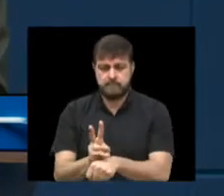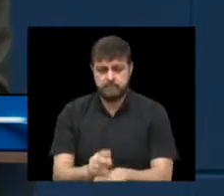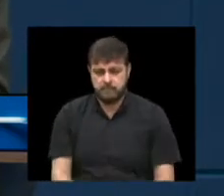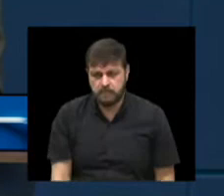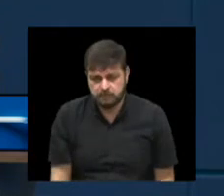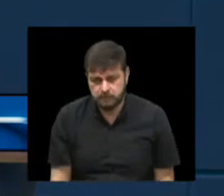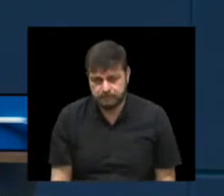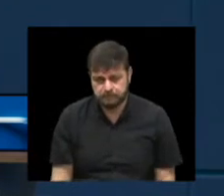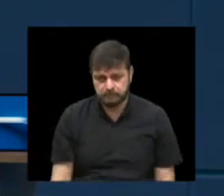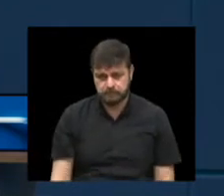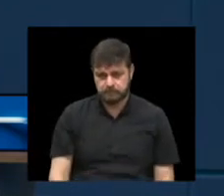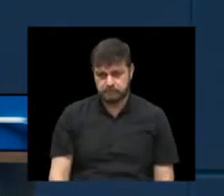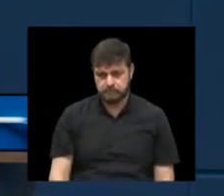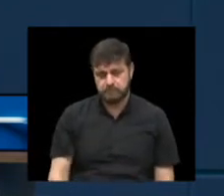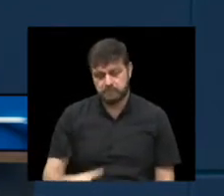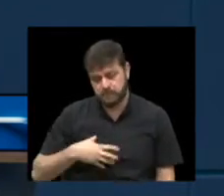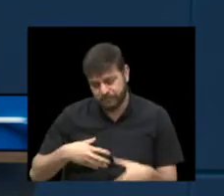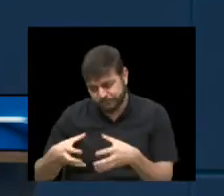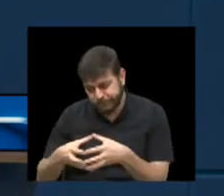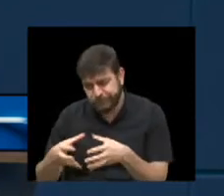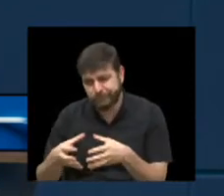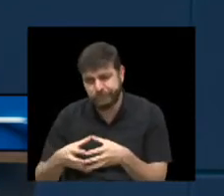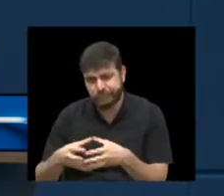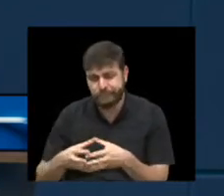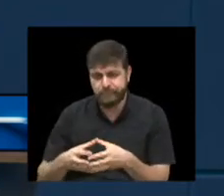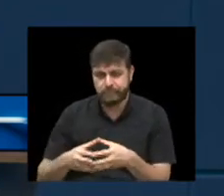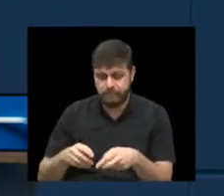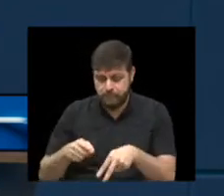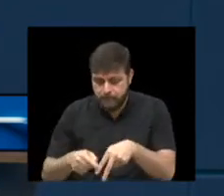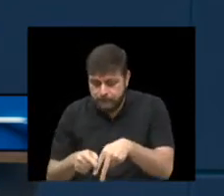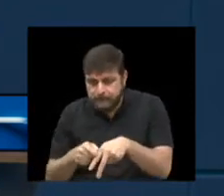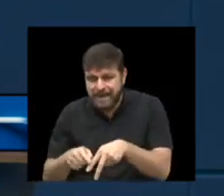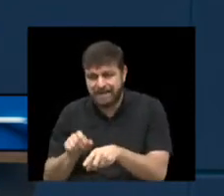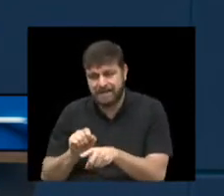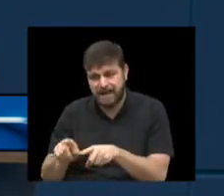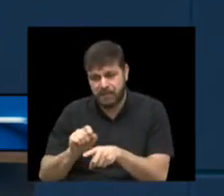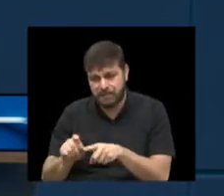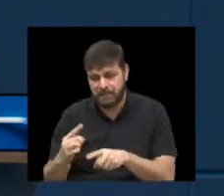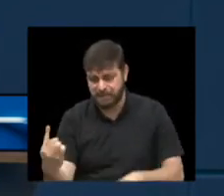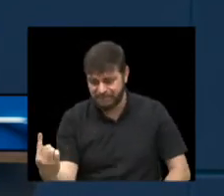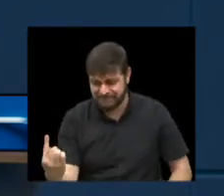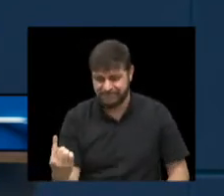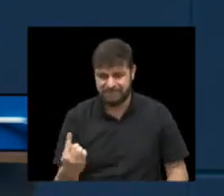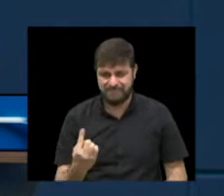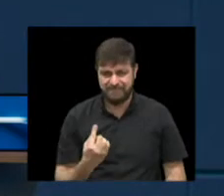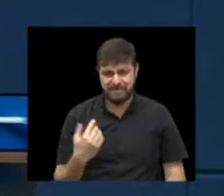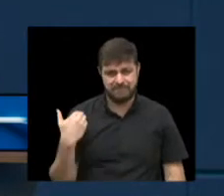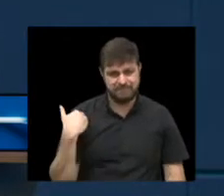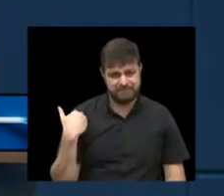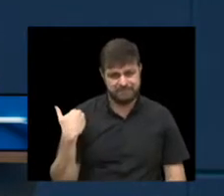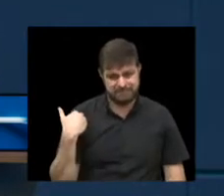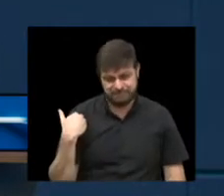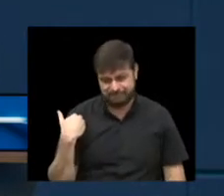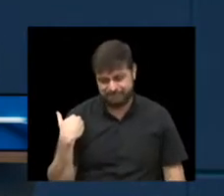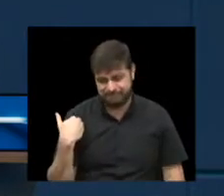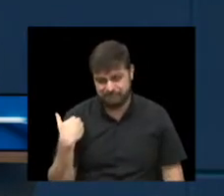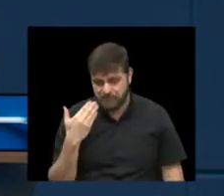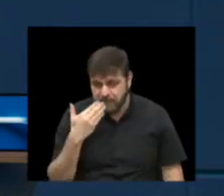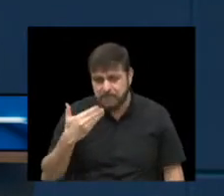recebi esse pessoal da Pernas de Aluguel e ele fez um pedido encarecidamente que, se alguém